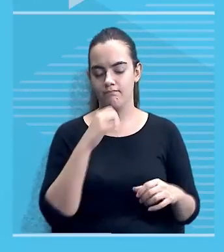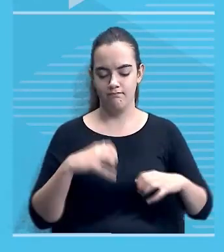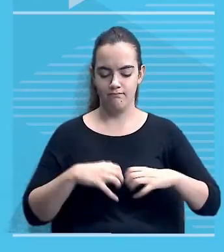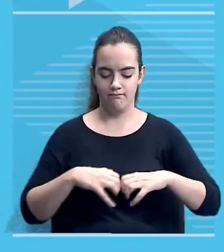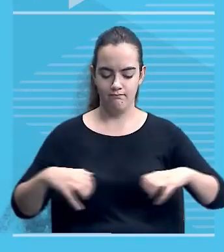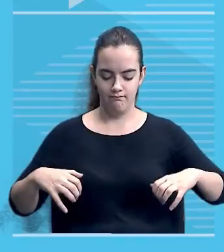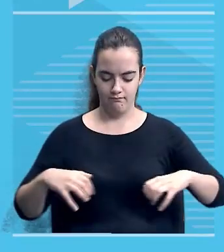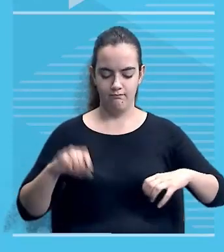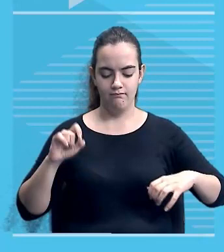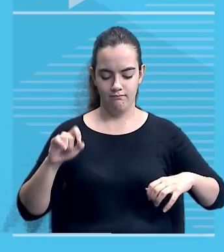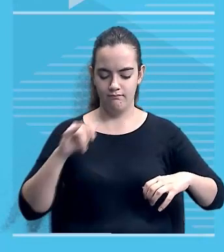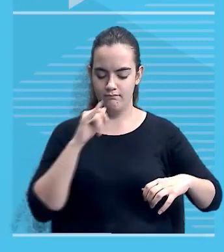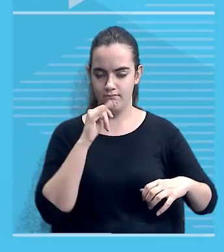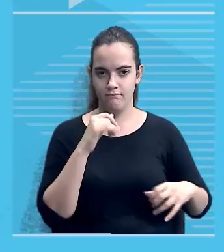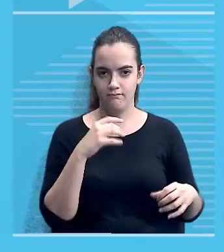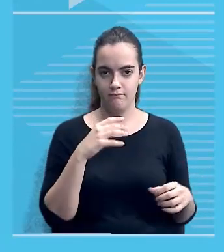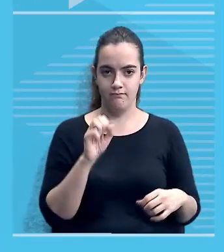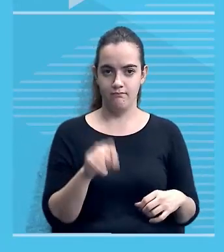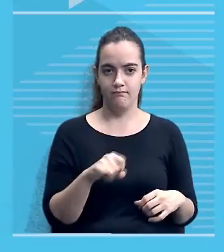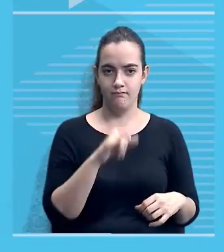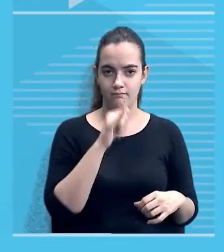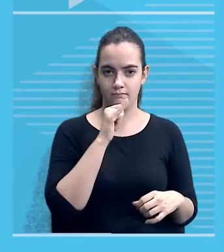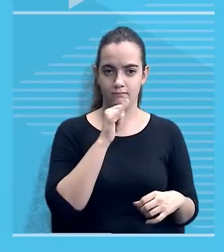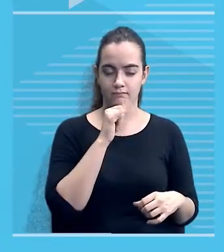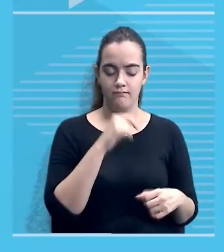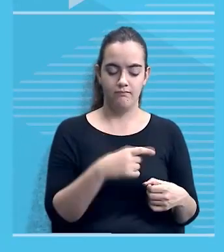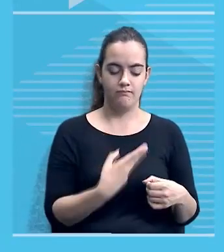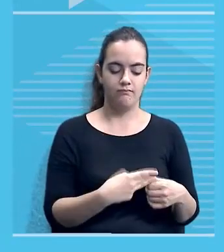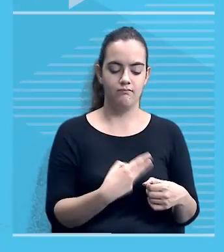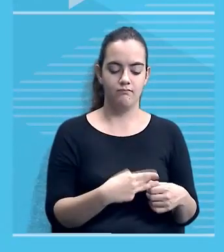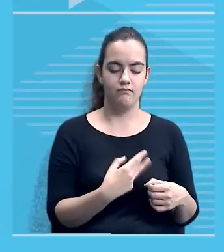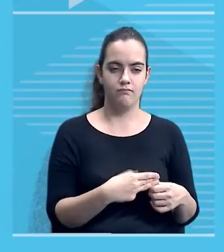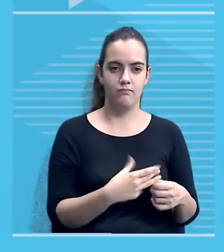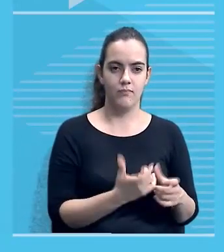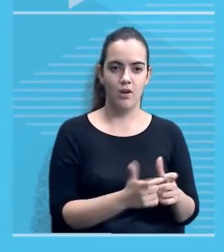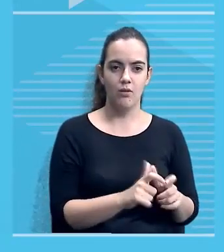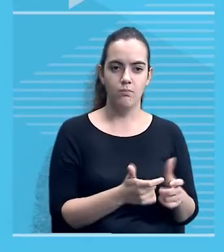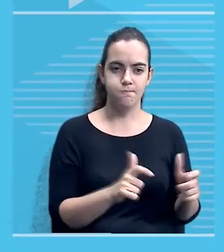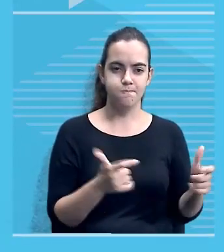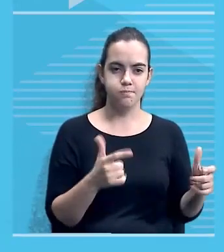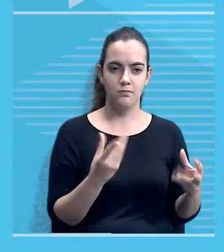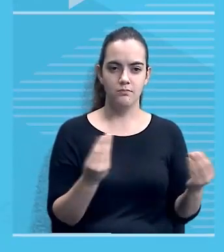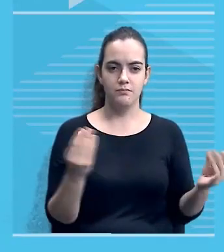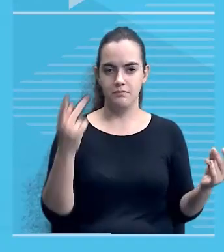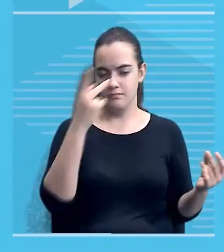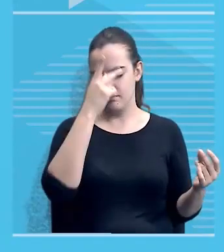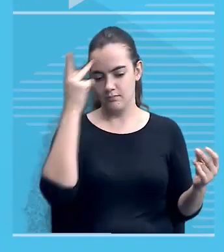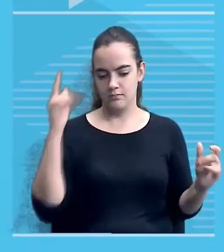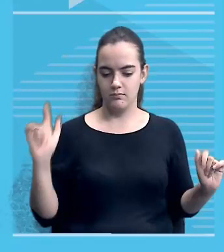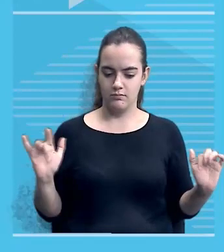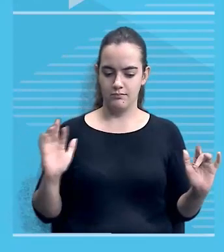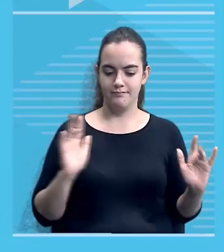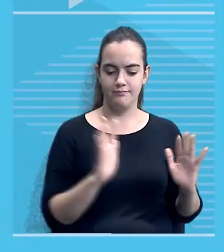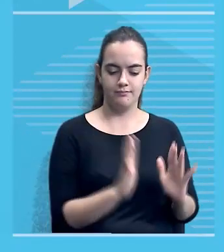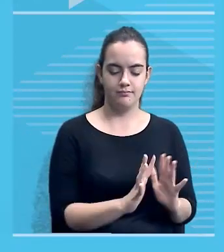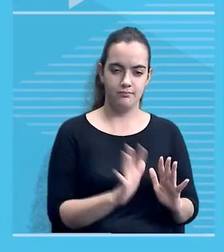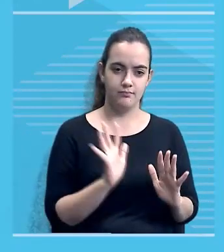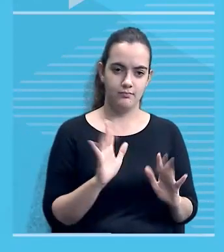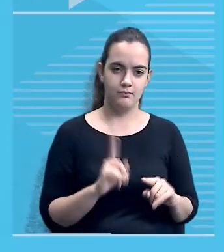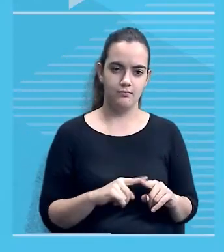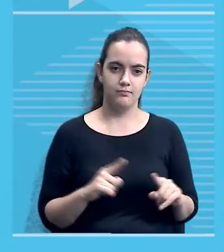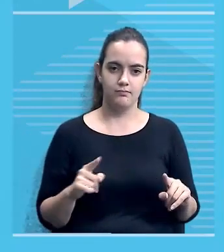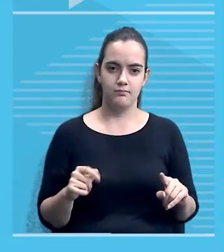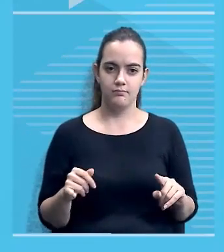grande né metrópoles Elas têm essa grande capacidade de polarização de atrair para cima atrair para si o quê